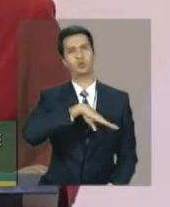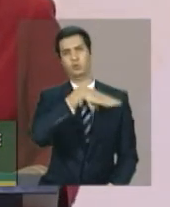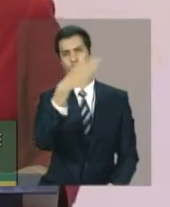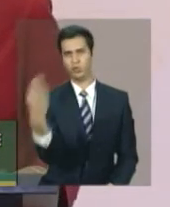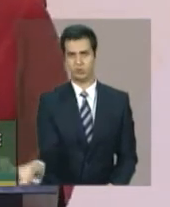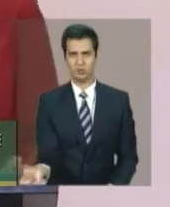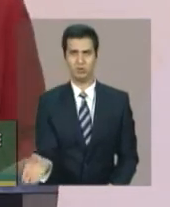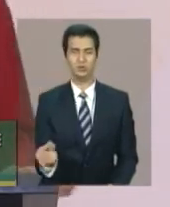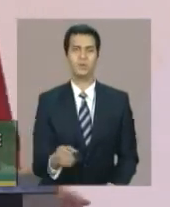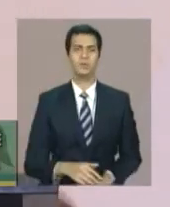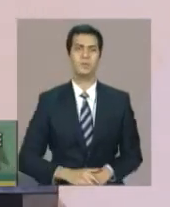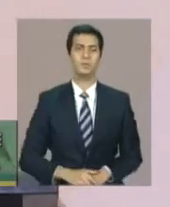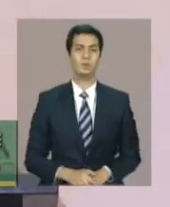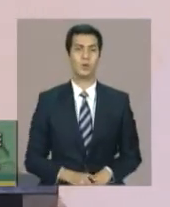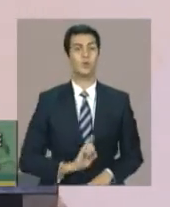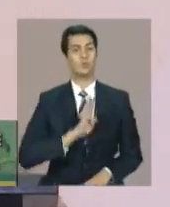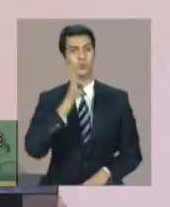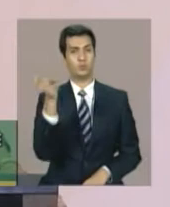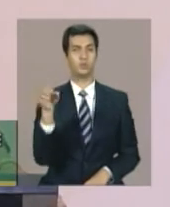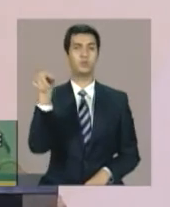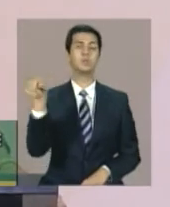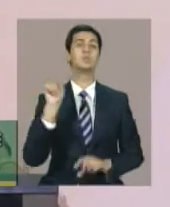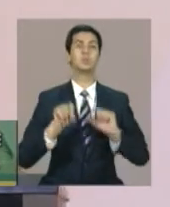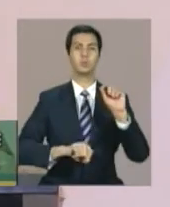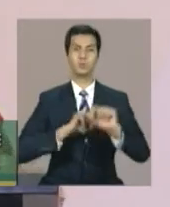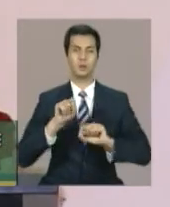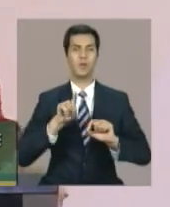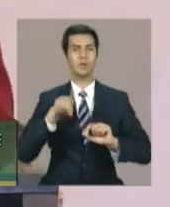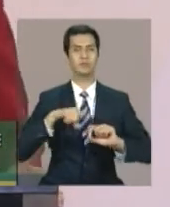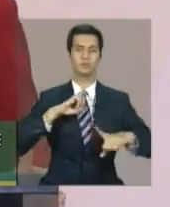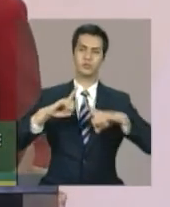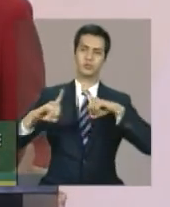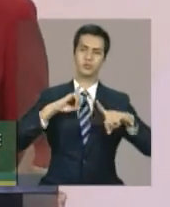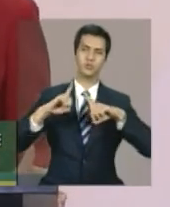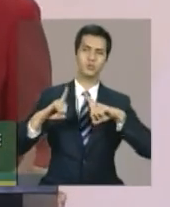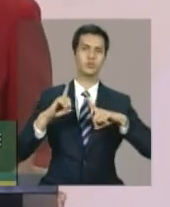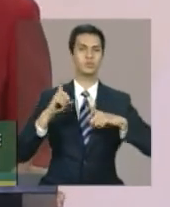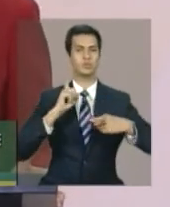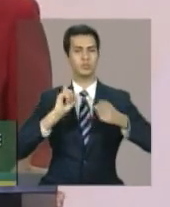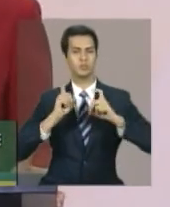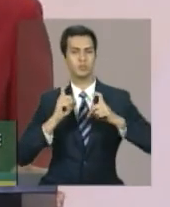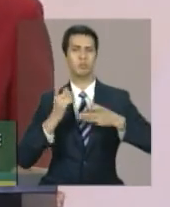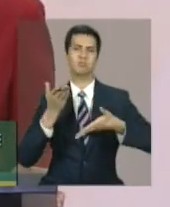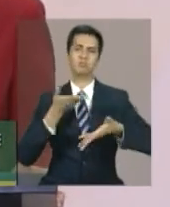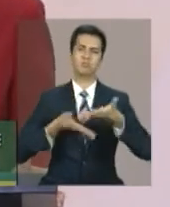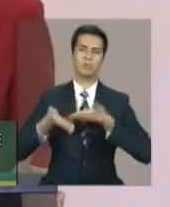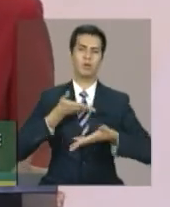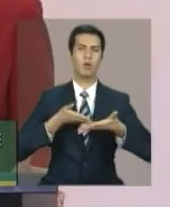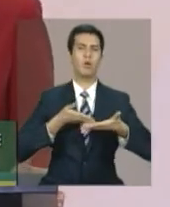discutindo como o Mercosul poderia se